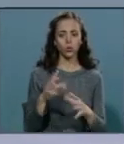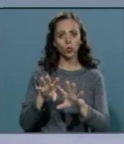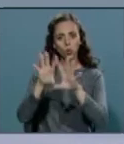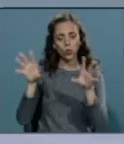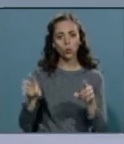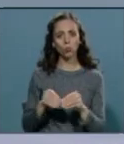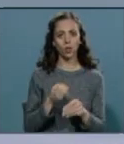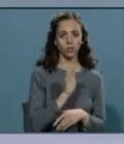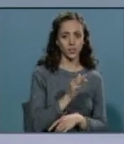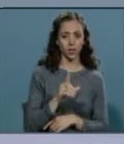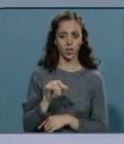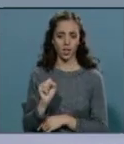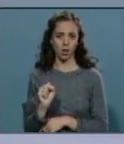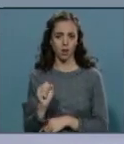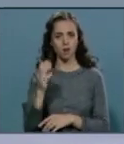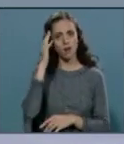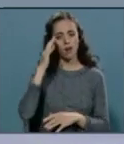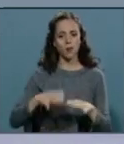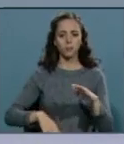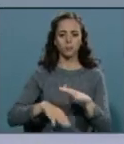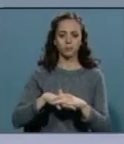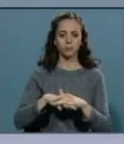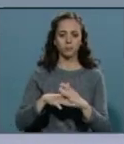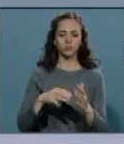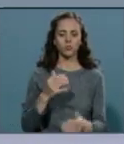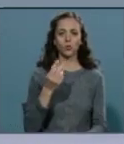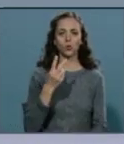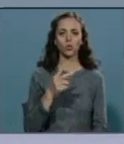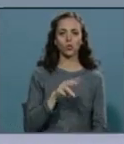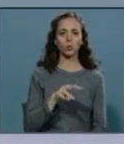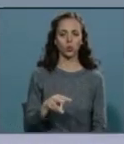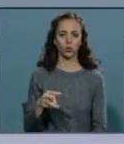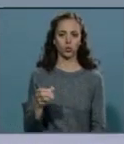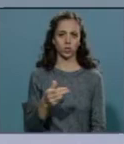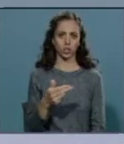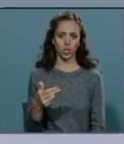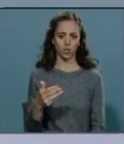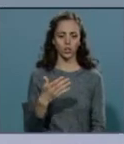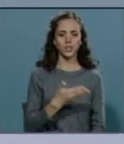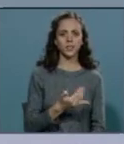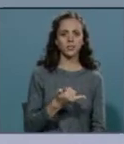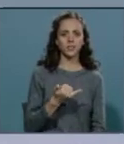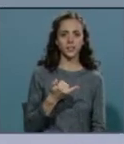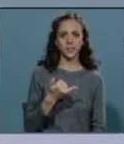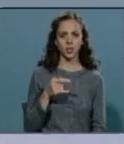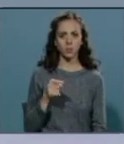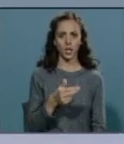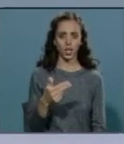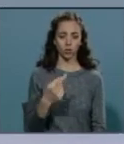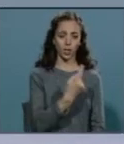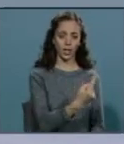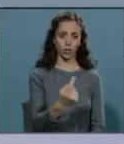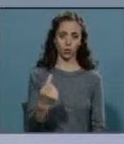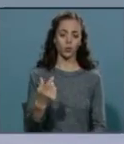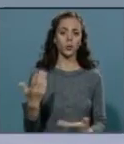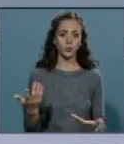global entre federação e liga para ele de chegar o máximo que a união dos dois milhões de deus que poderiam em 125 minutos por cada um dos